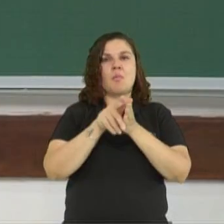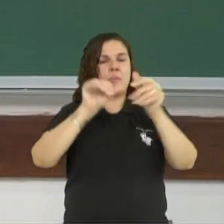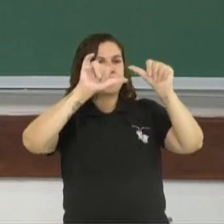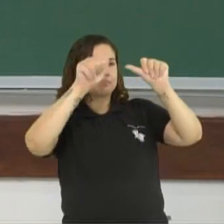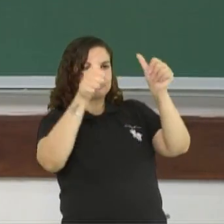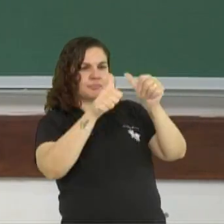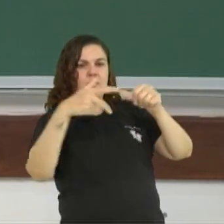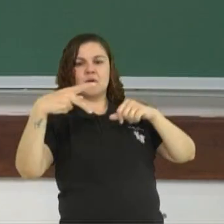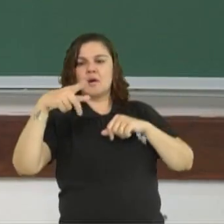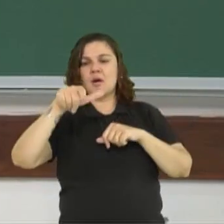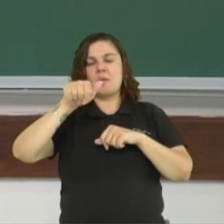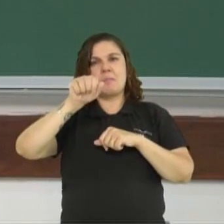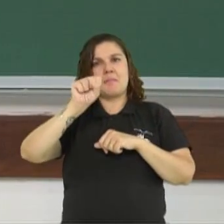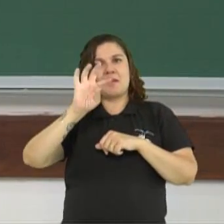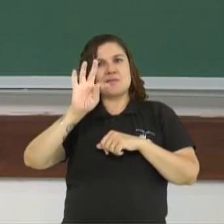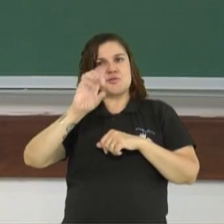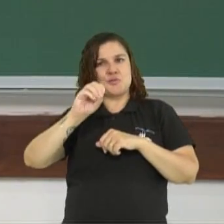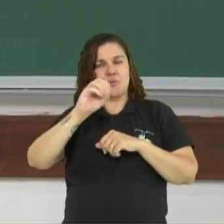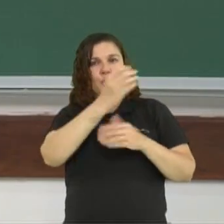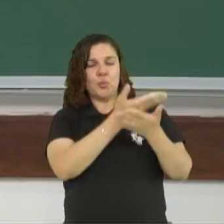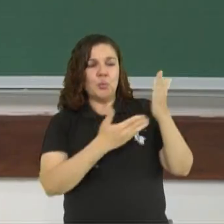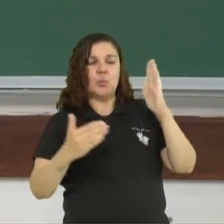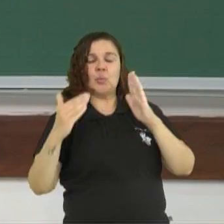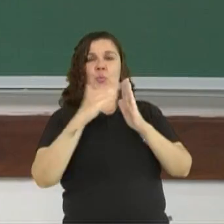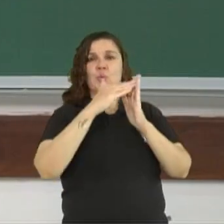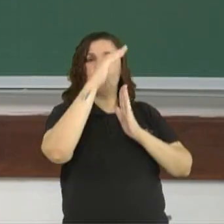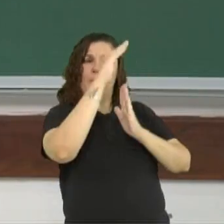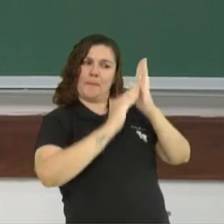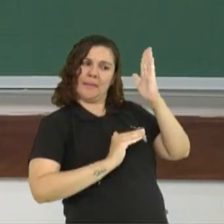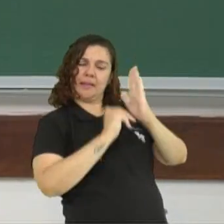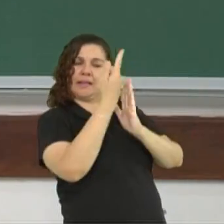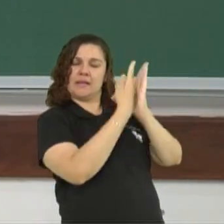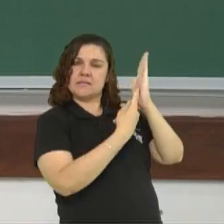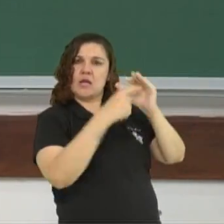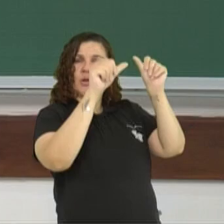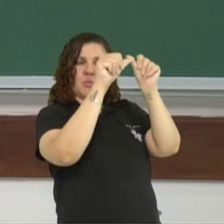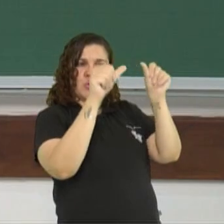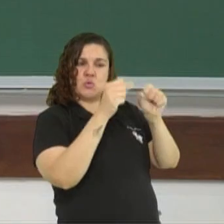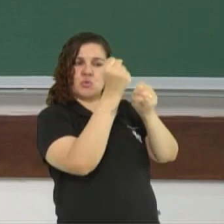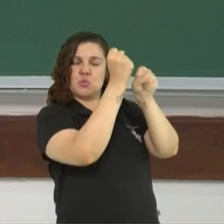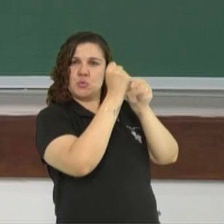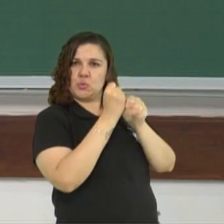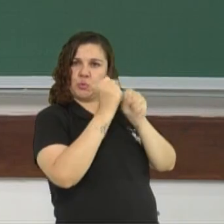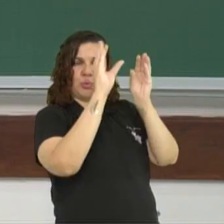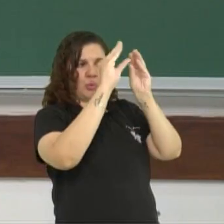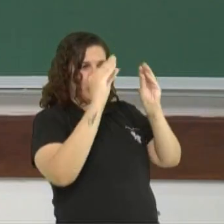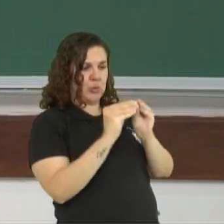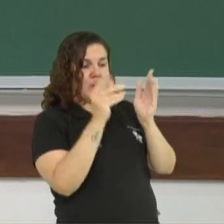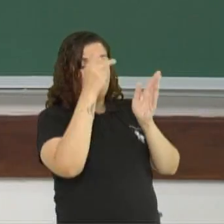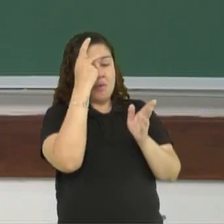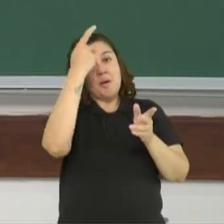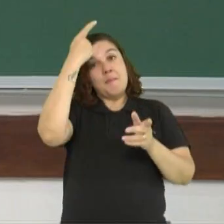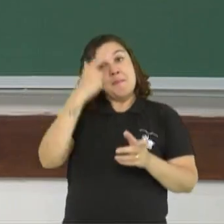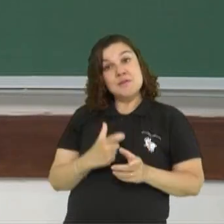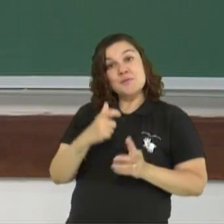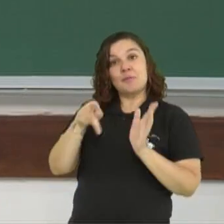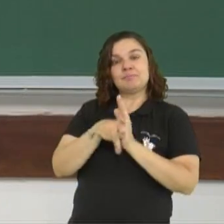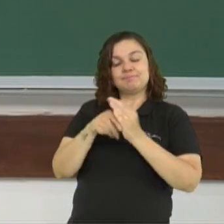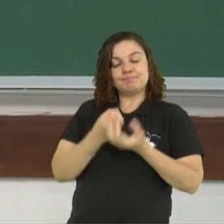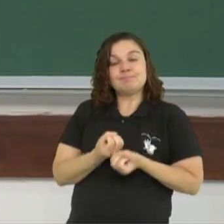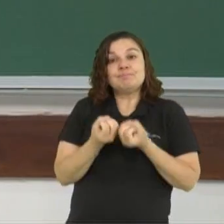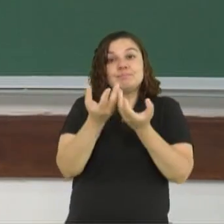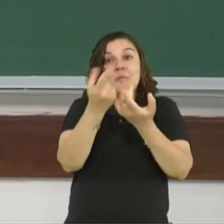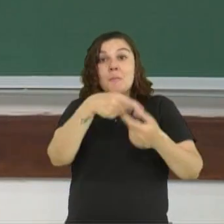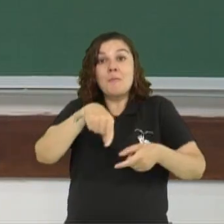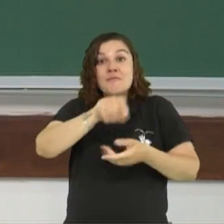Qual que é o meio plástico? As artes plásticas. Tudo que é desenhado, pintado, escultura. Então, é uma forma que o artista está trazendo uma mensagem para